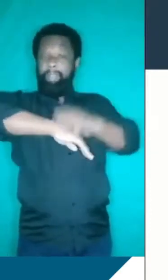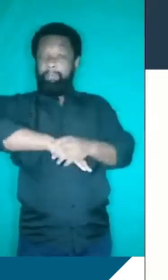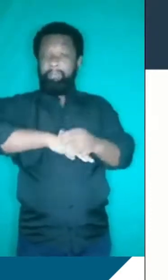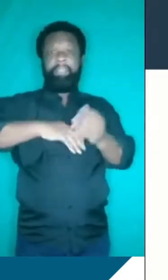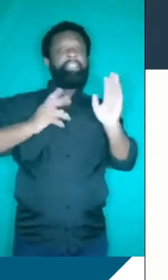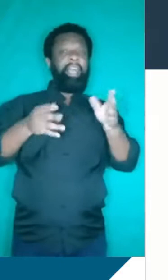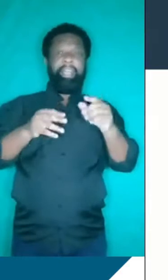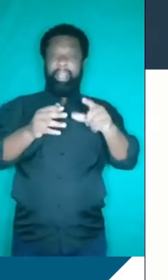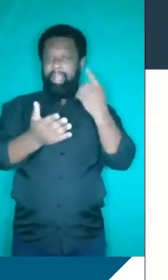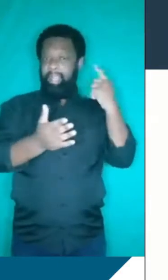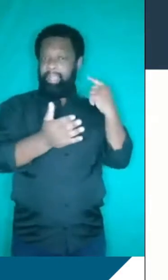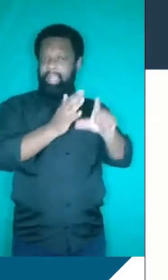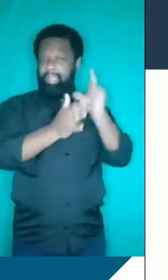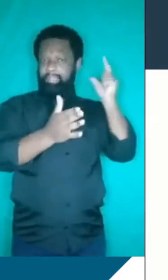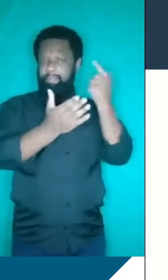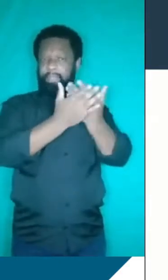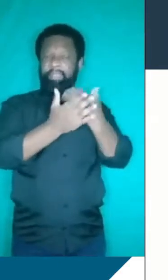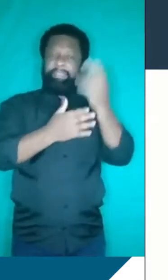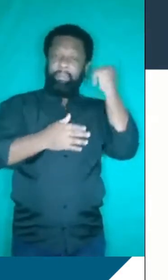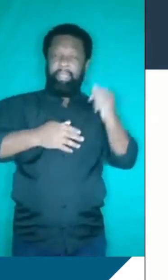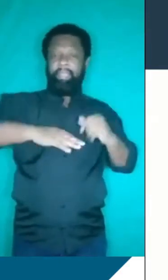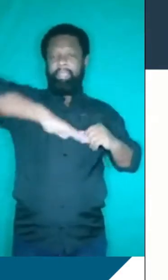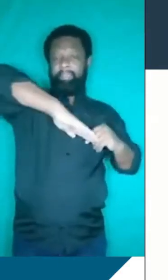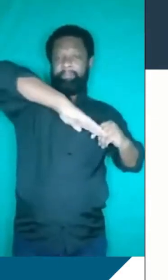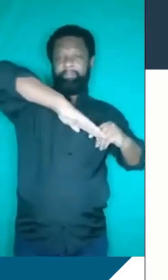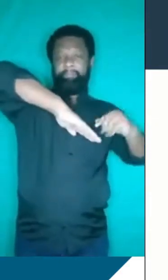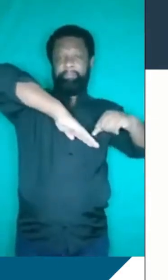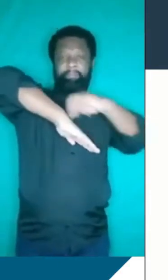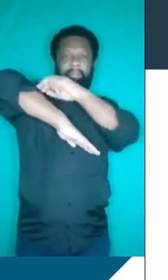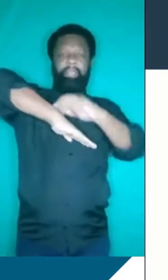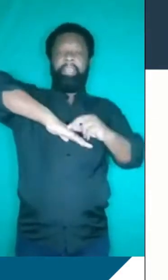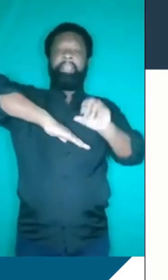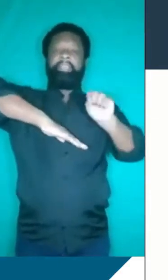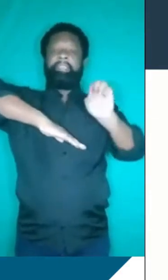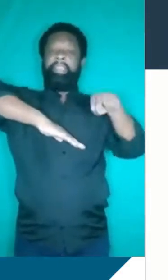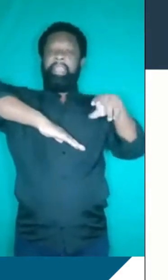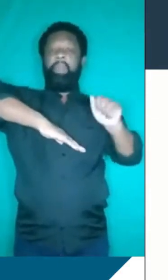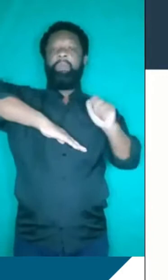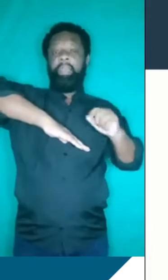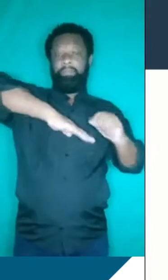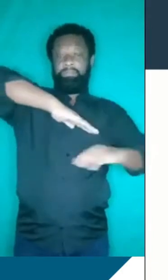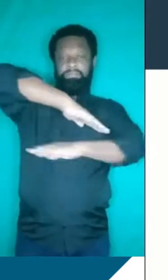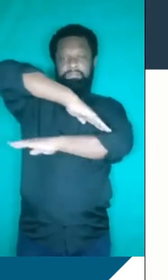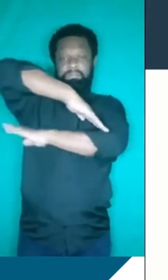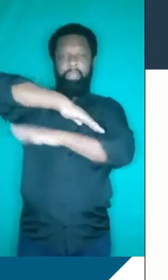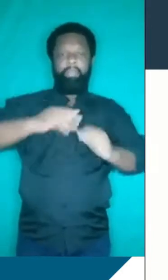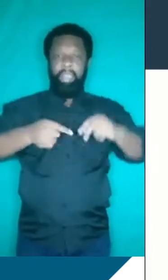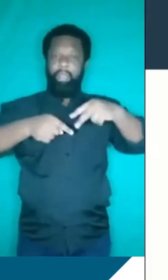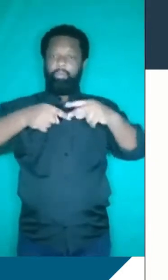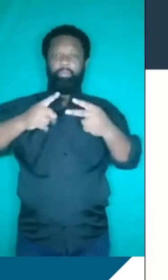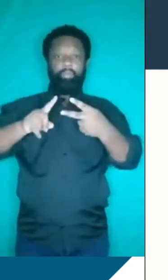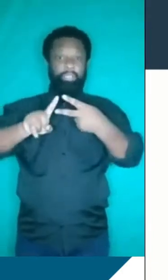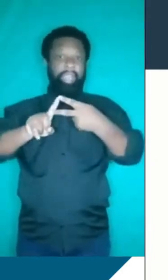funções trigonométricas e vocês sabem que o seno de θ é o cateto oposto sobre hipotenusa. Isso aqui é um triângulo retângulo,